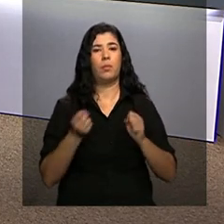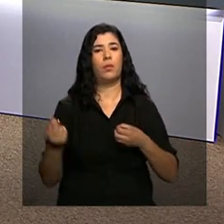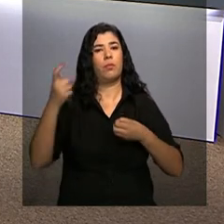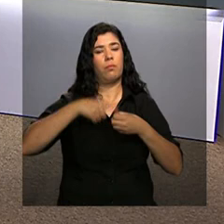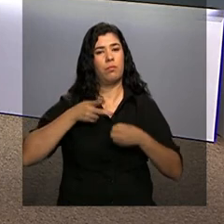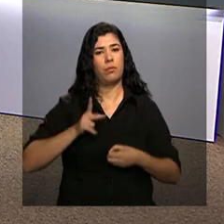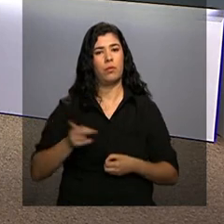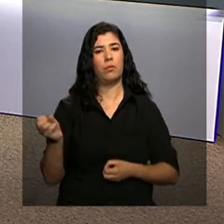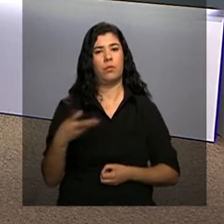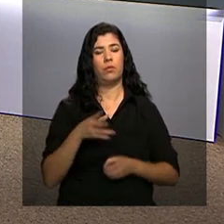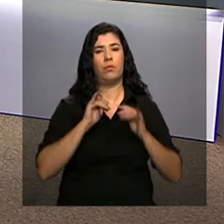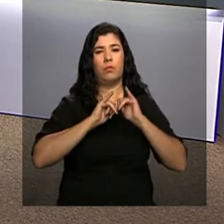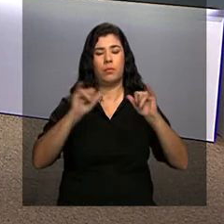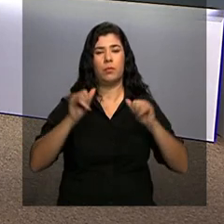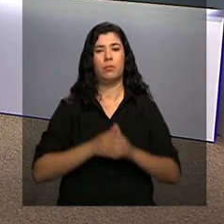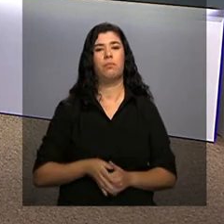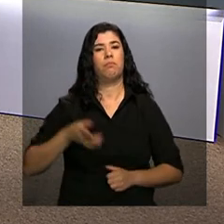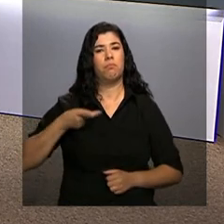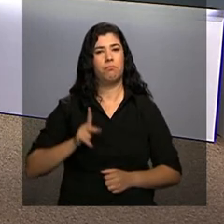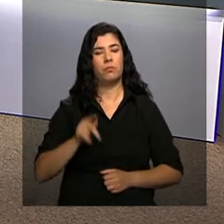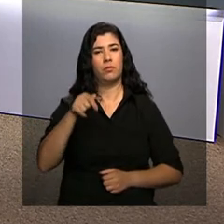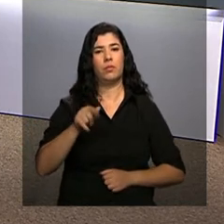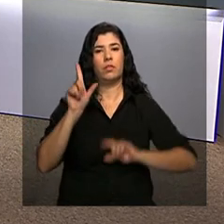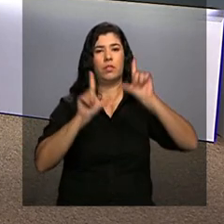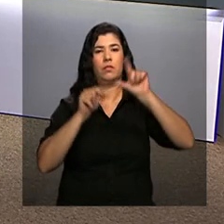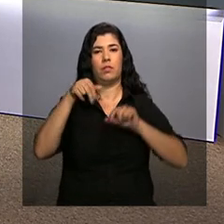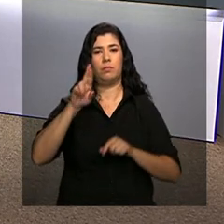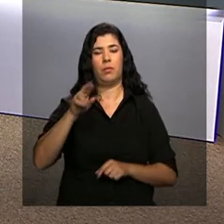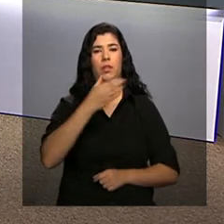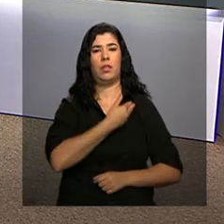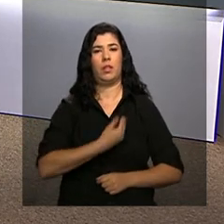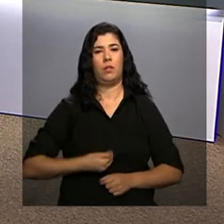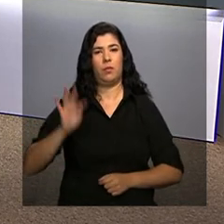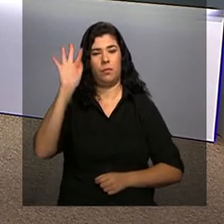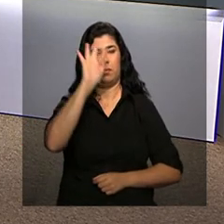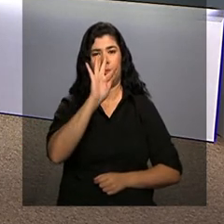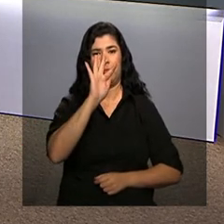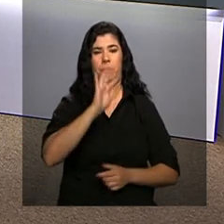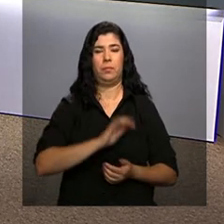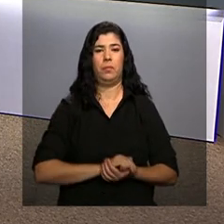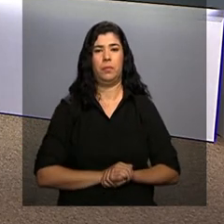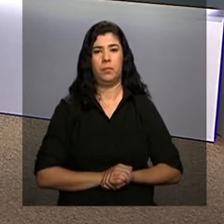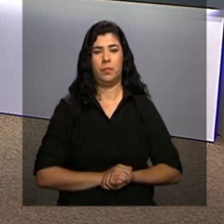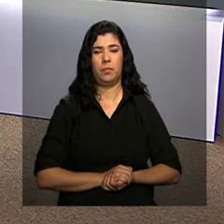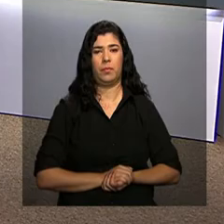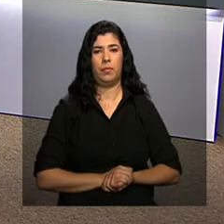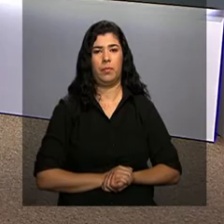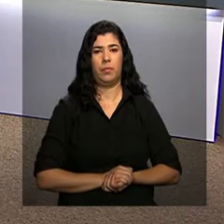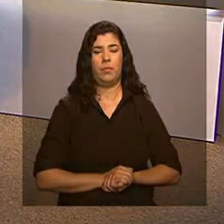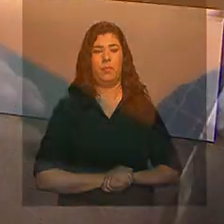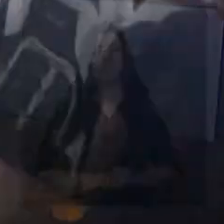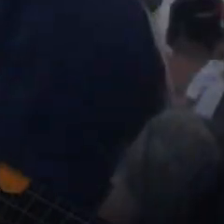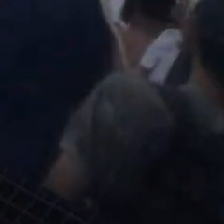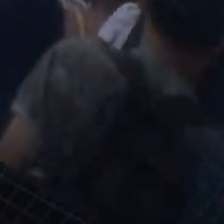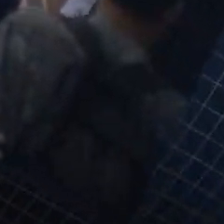voltar a qualquer momento com outras informações. Continue com a gente. NBR, a TV do Governo Federal.